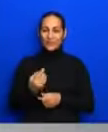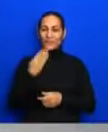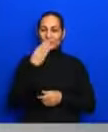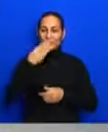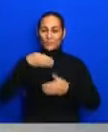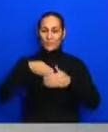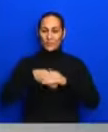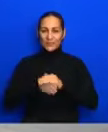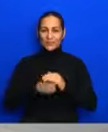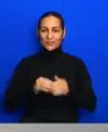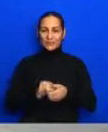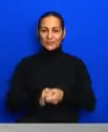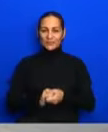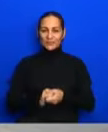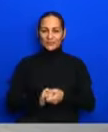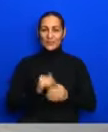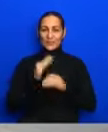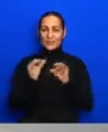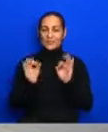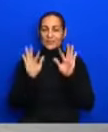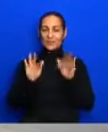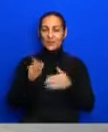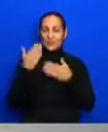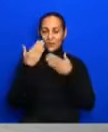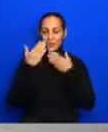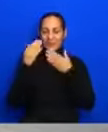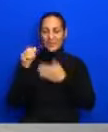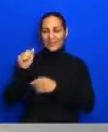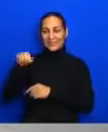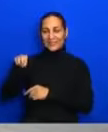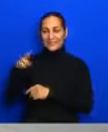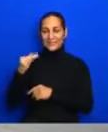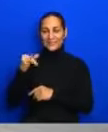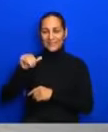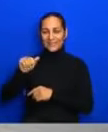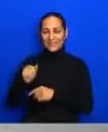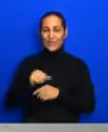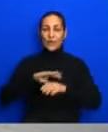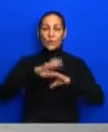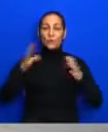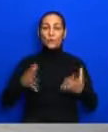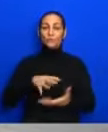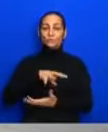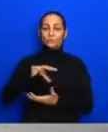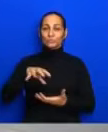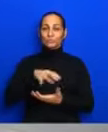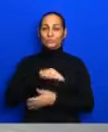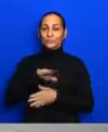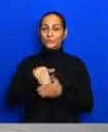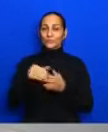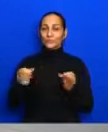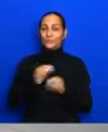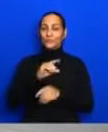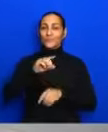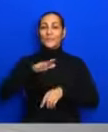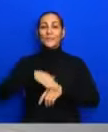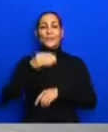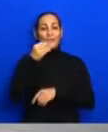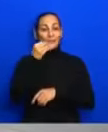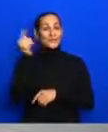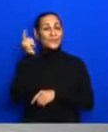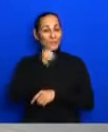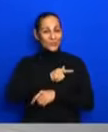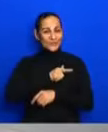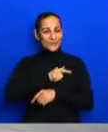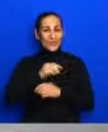2151 da Time Mania. Procedimento concluído, obrigado André, obrigado Ellen. O Globo ligado, tudo pronto, você tem mais uma chance de